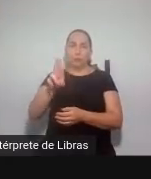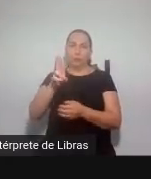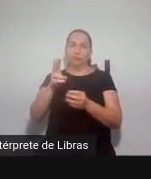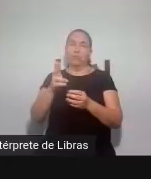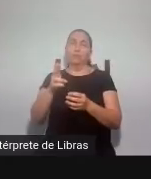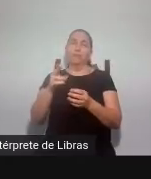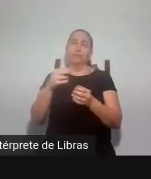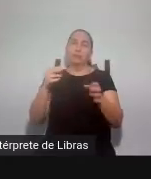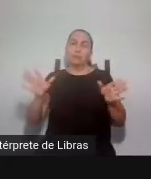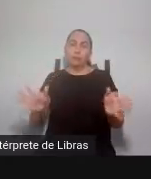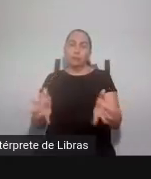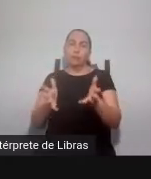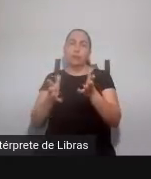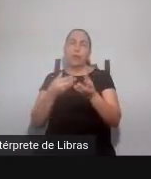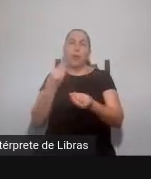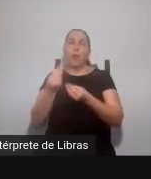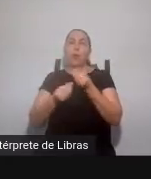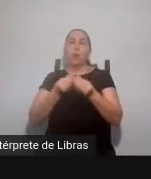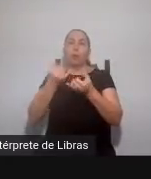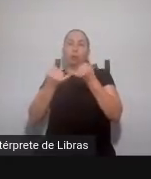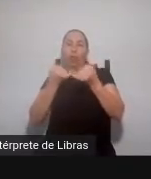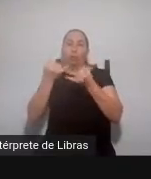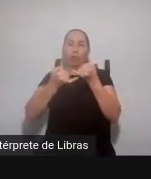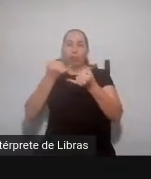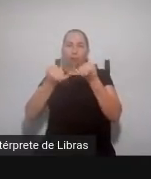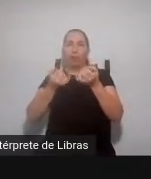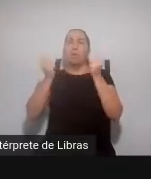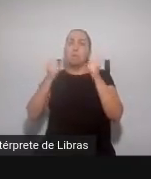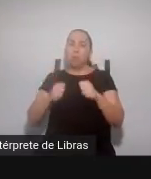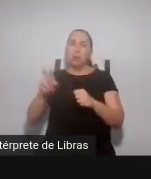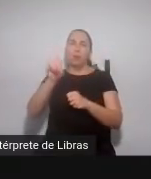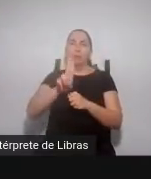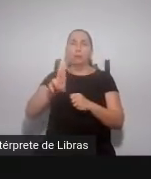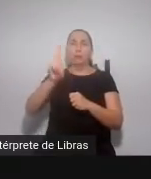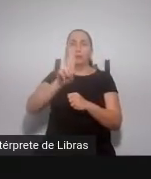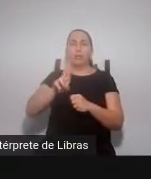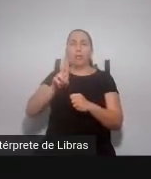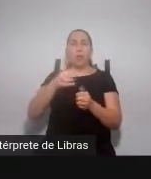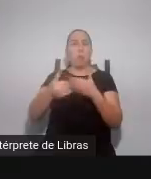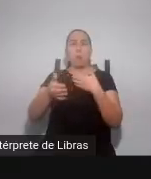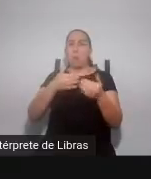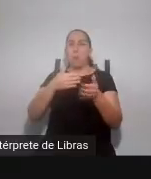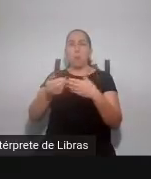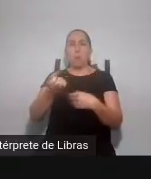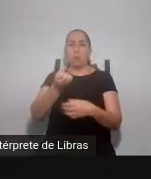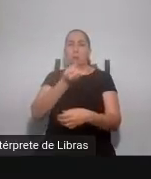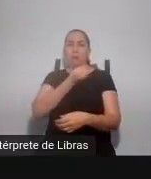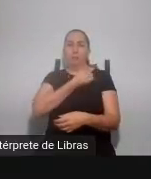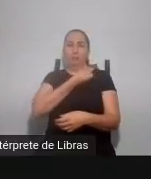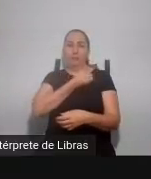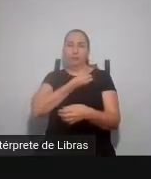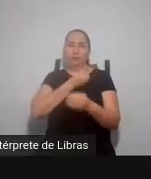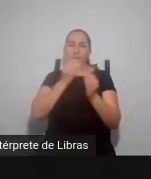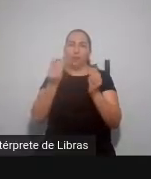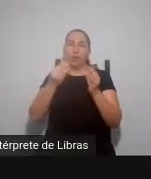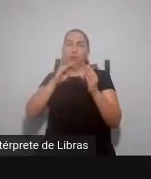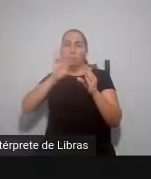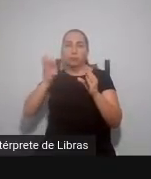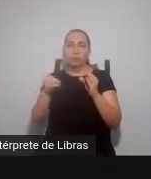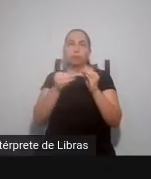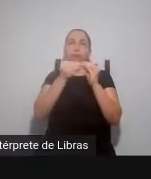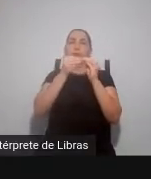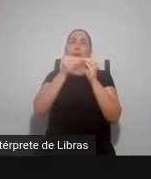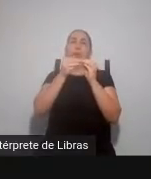dado. Só que olha o detalhe, no vídeo que ela fez, ela incluiu um vídeo encaminhado